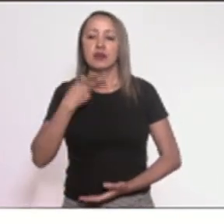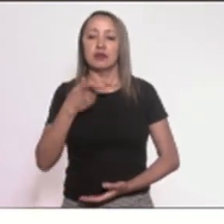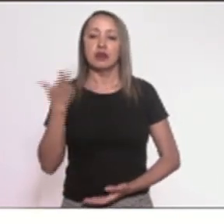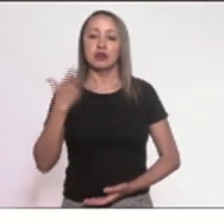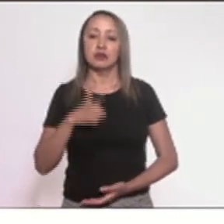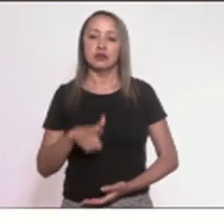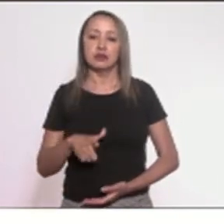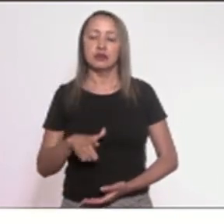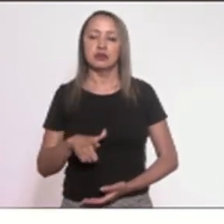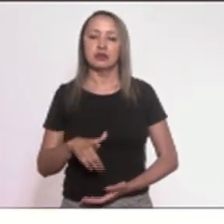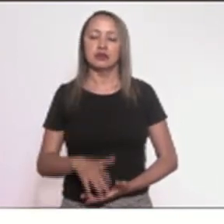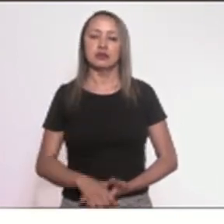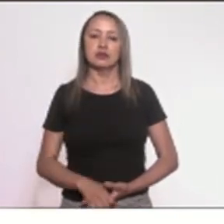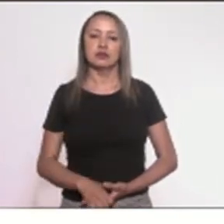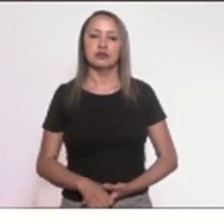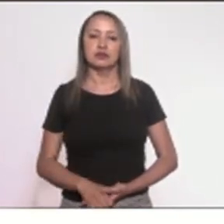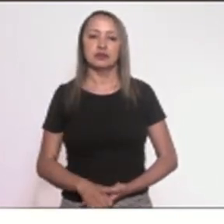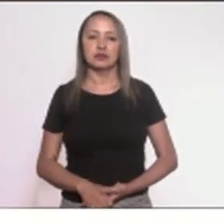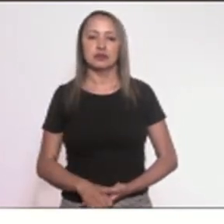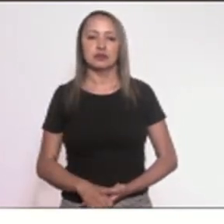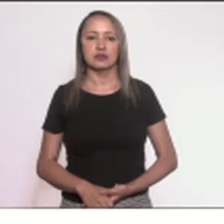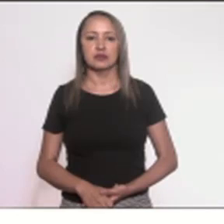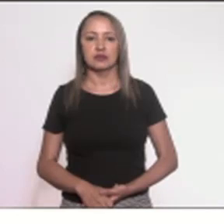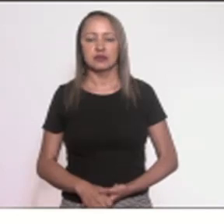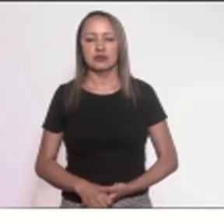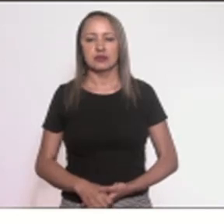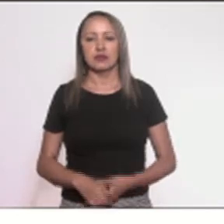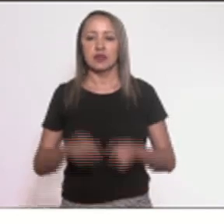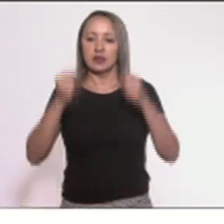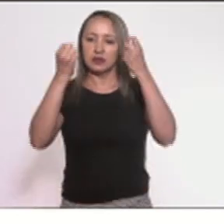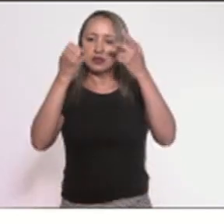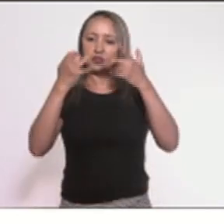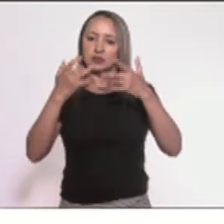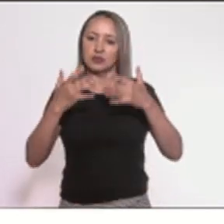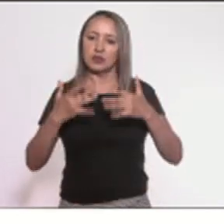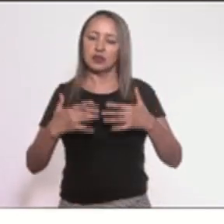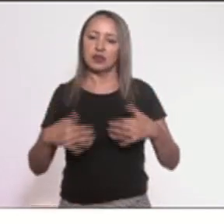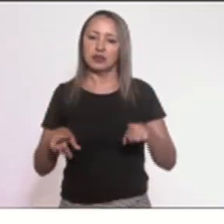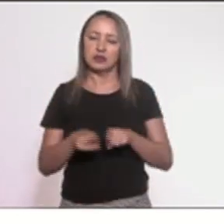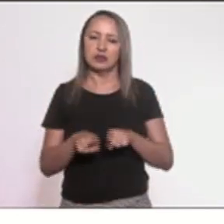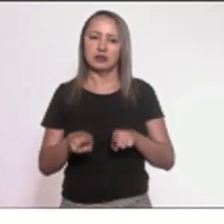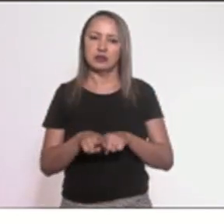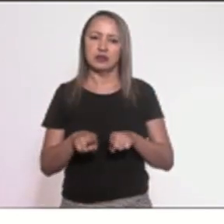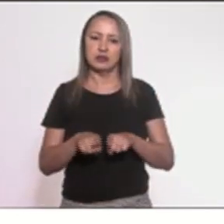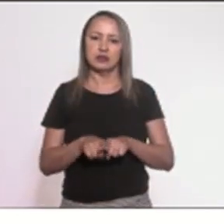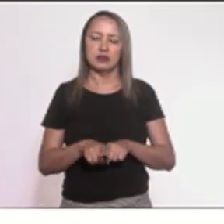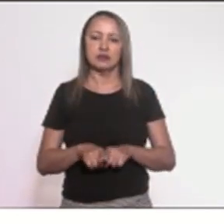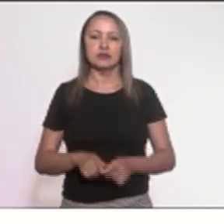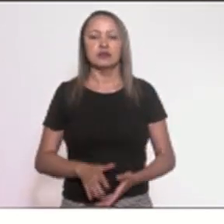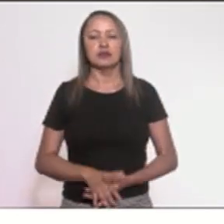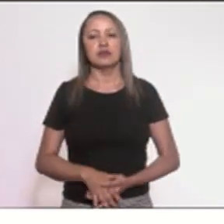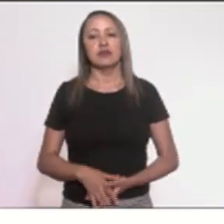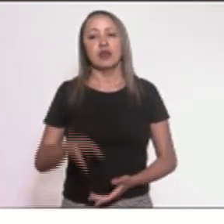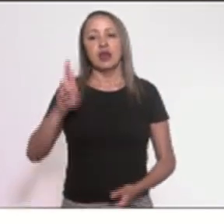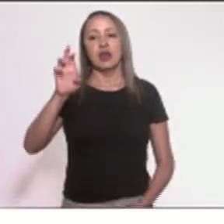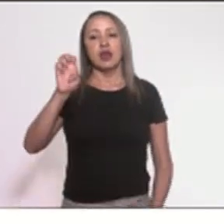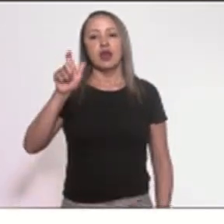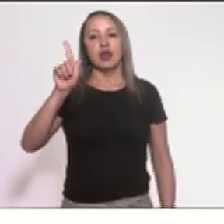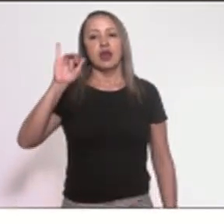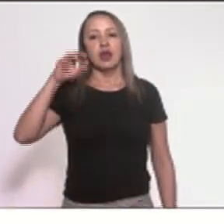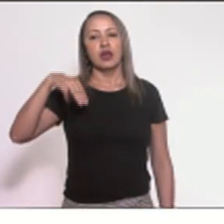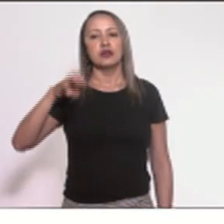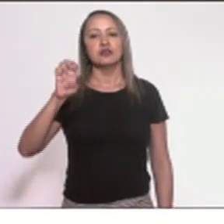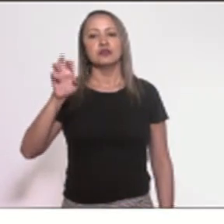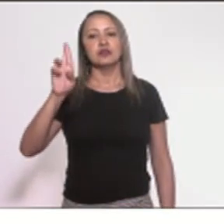novamente, fazer alguns esclarecimentos. O regime de recuperação fiscal